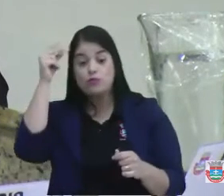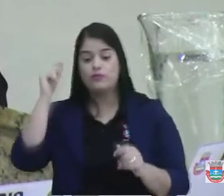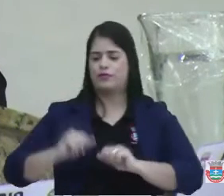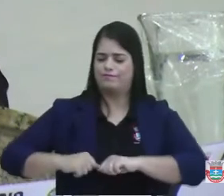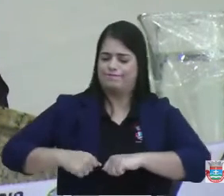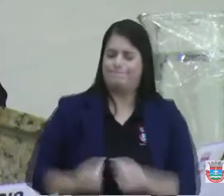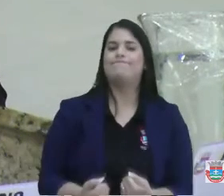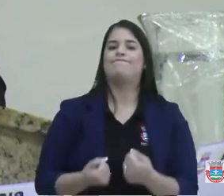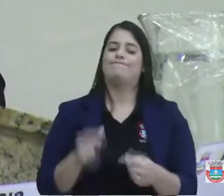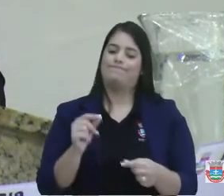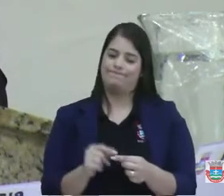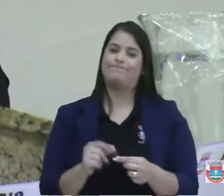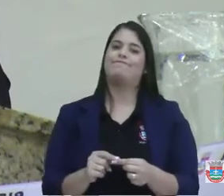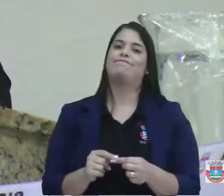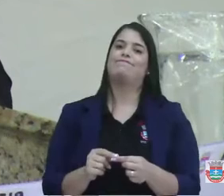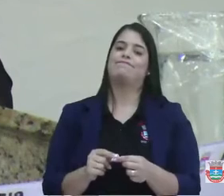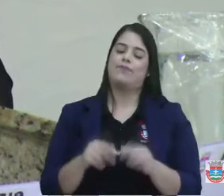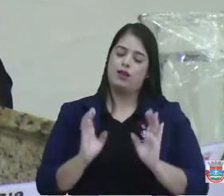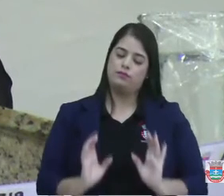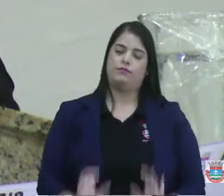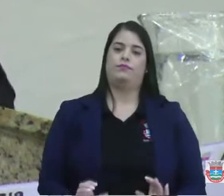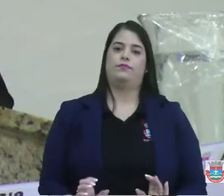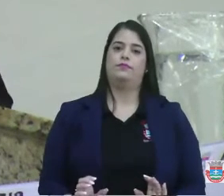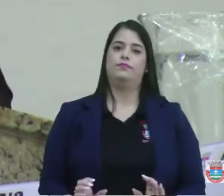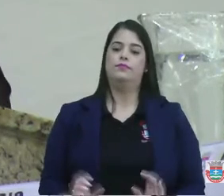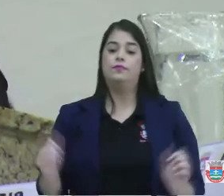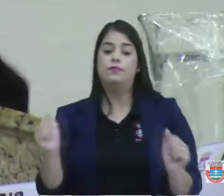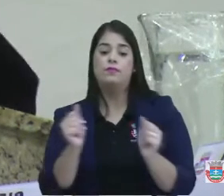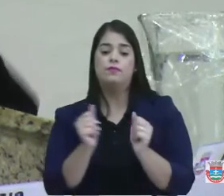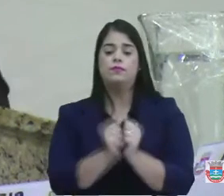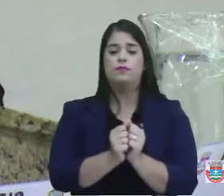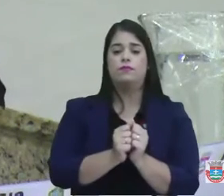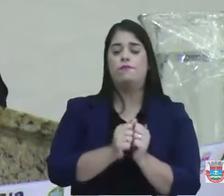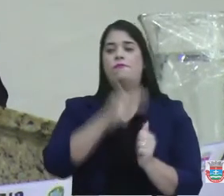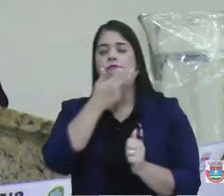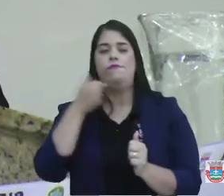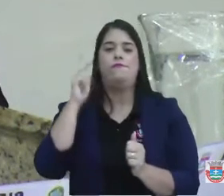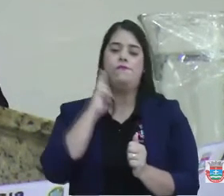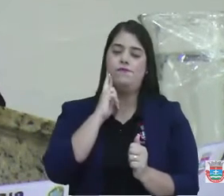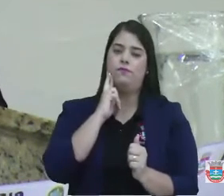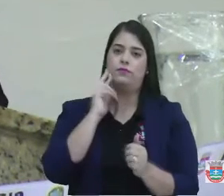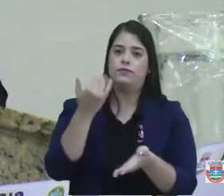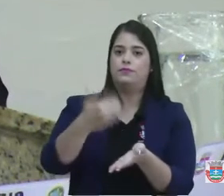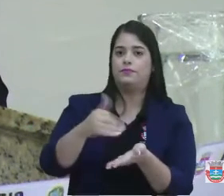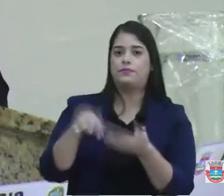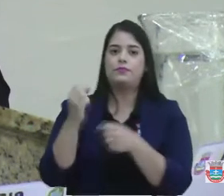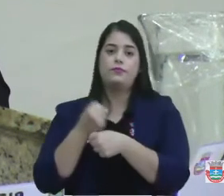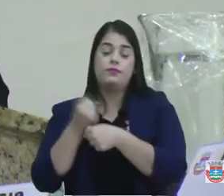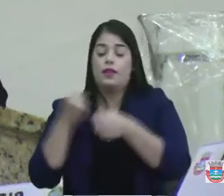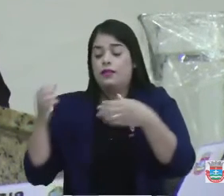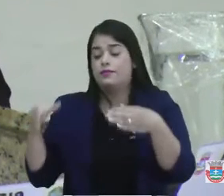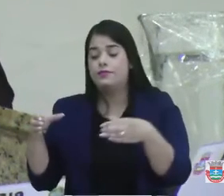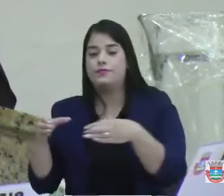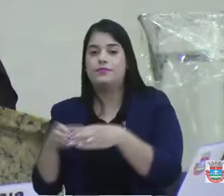dedique ele faz ele tem humildade junto com Paulo Renato a secretária de saúde toda sua equipe